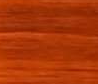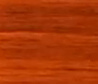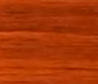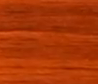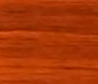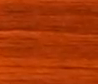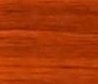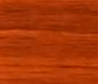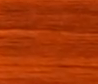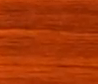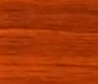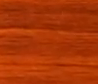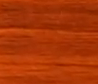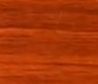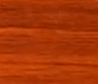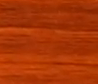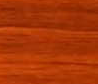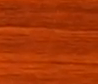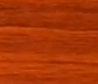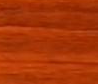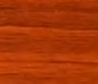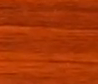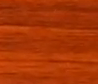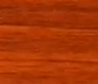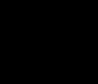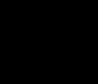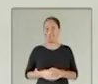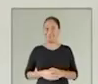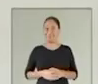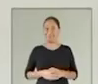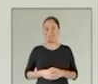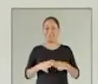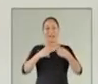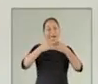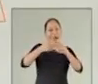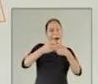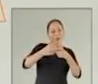e #compartilhe a verdade.